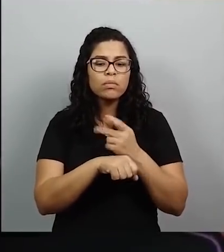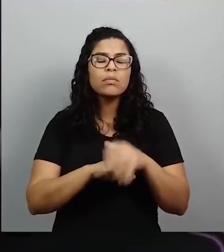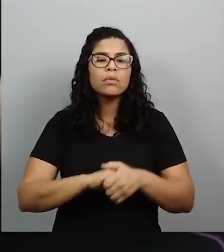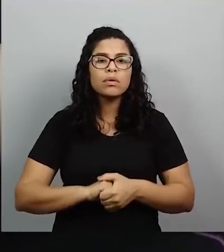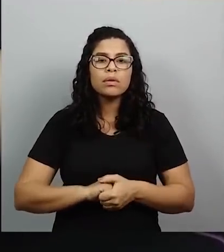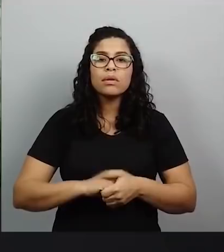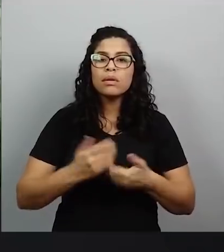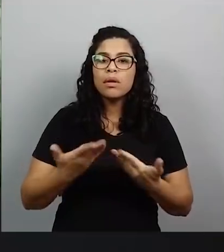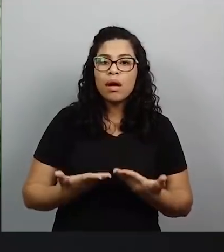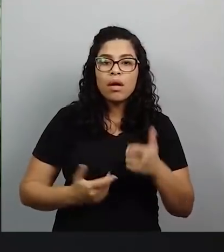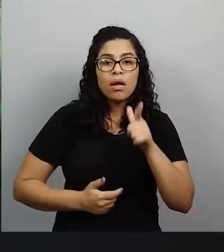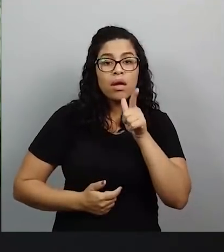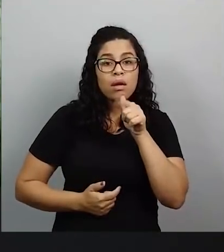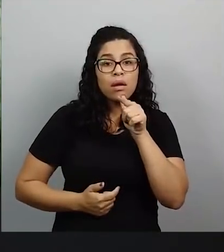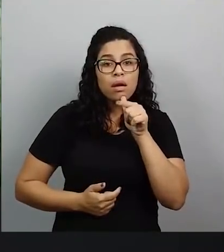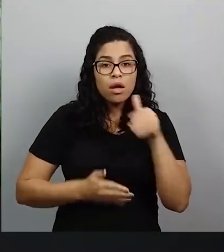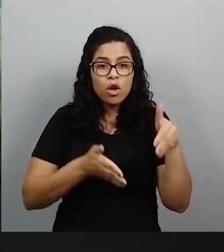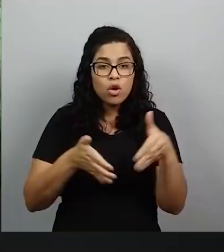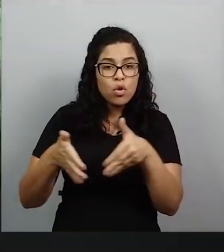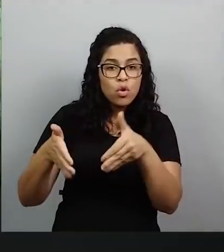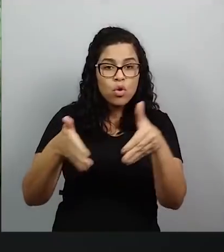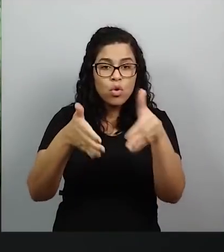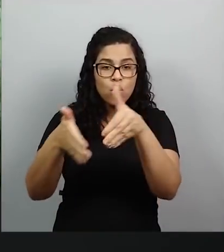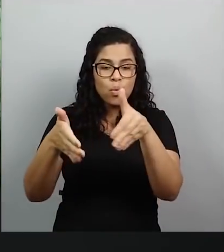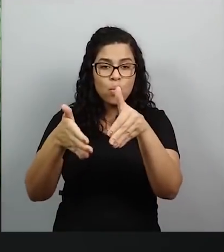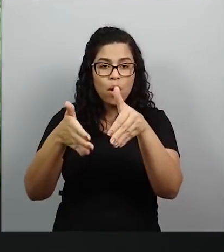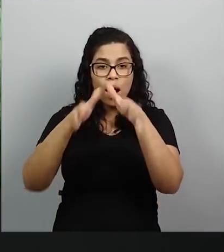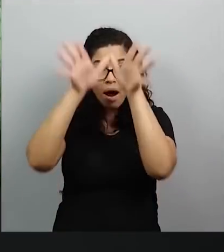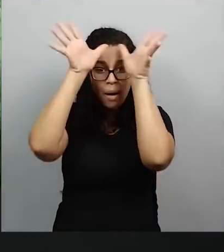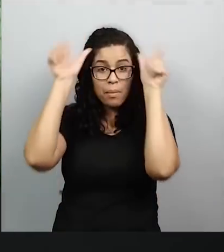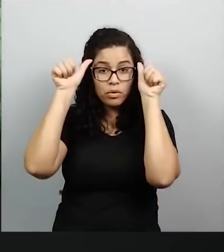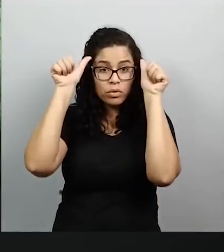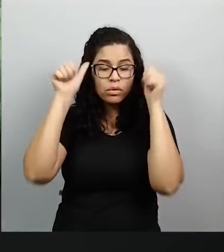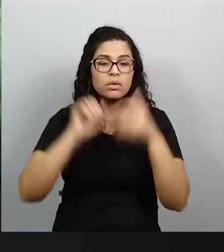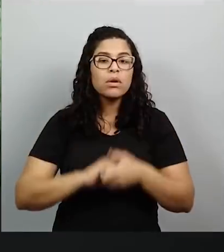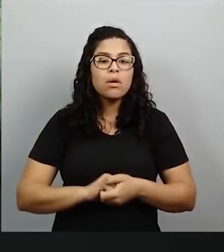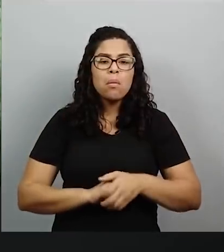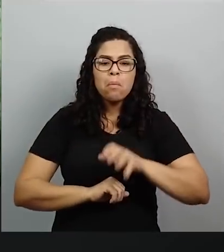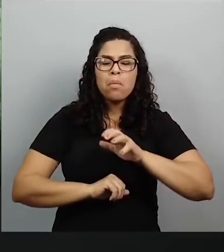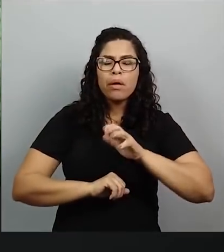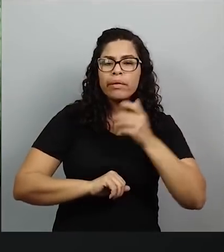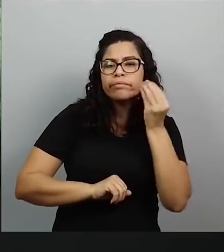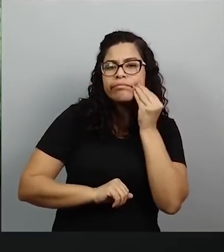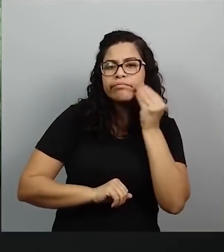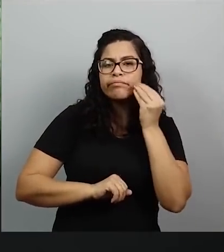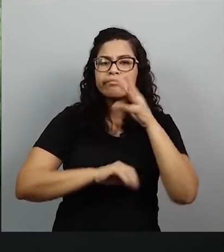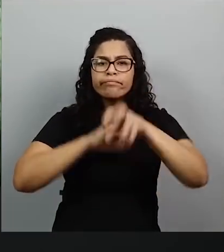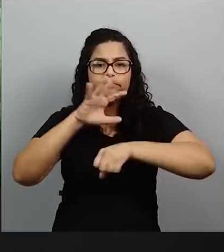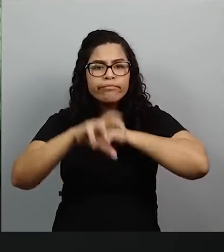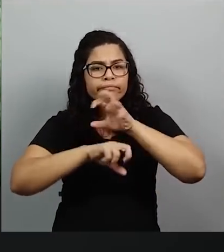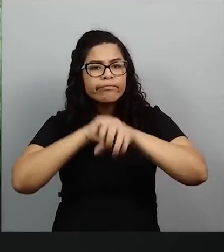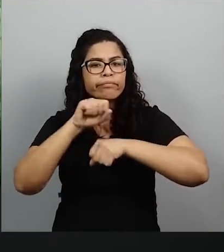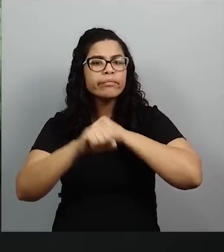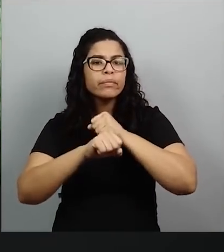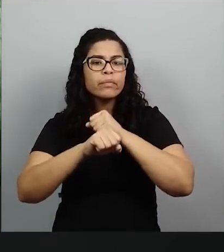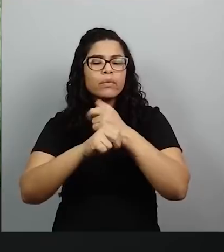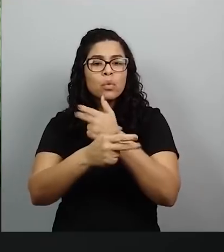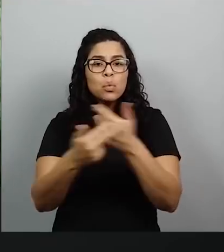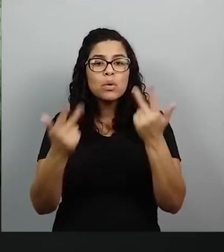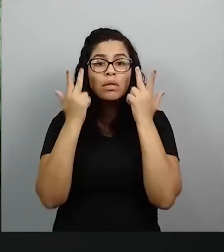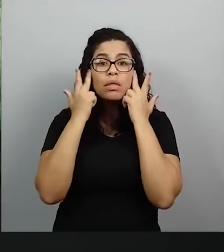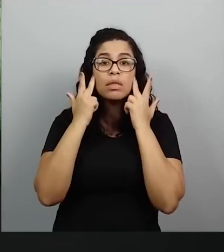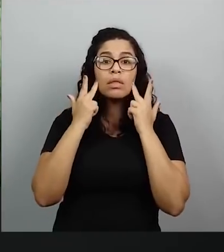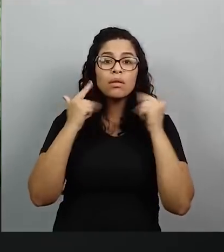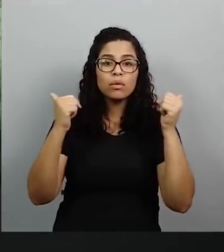interiorização aqui pelo Rio Amazonas, em busca de recursos naturais que poderiam ter